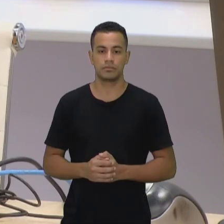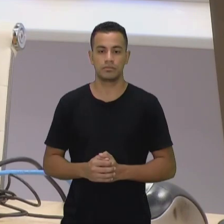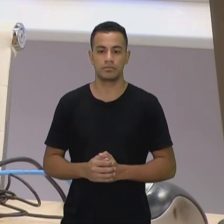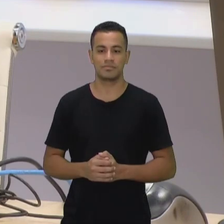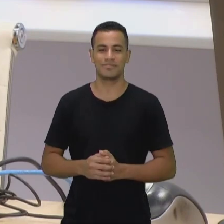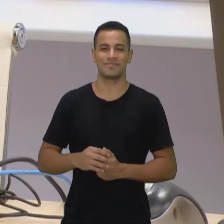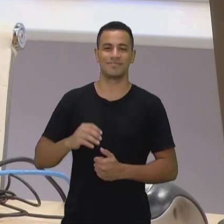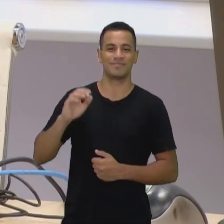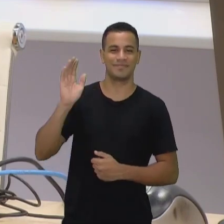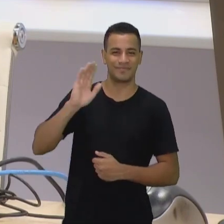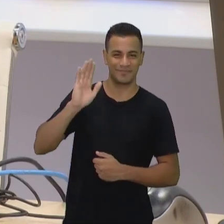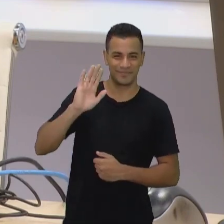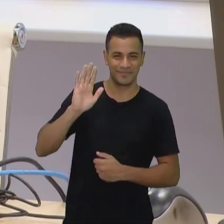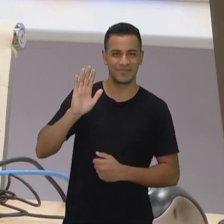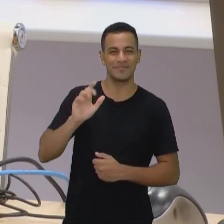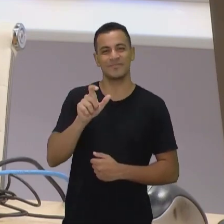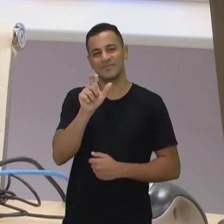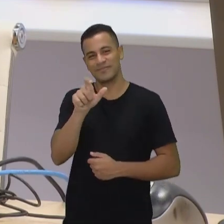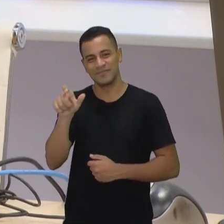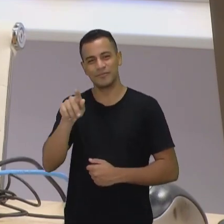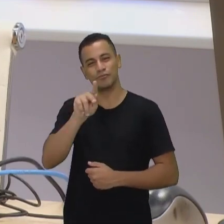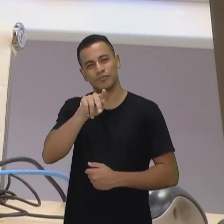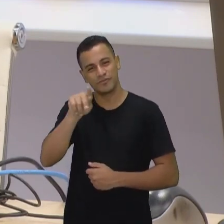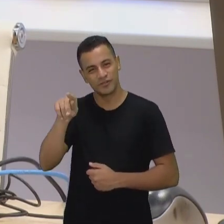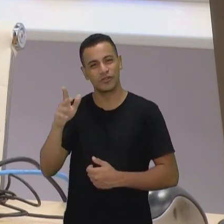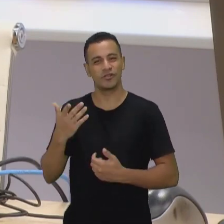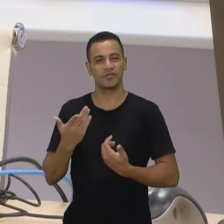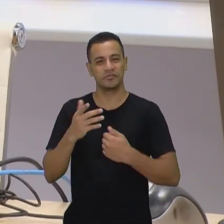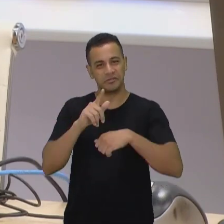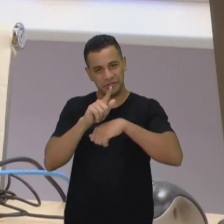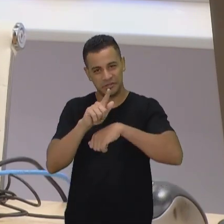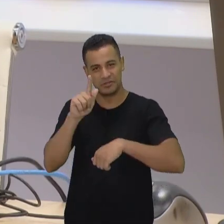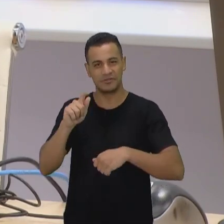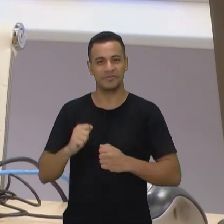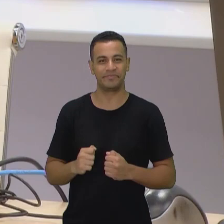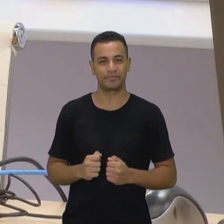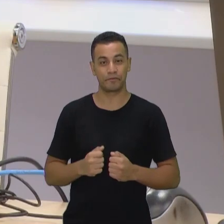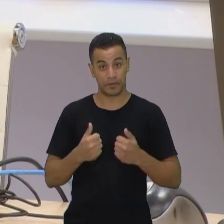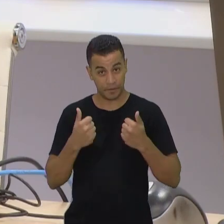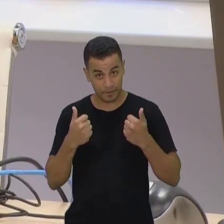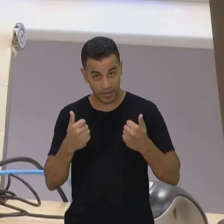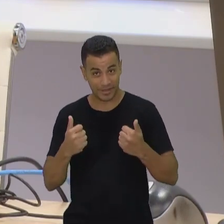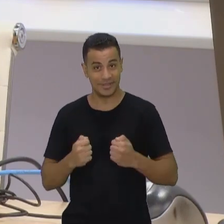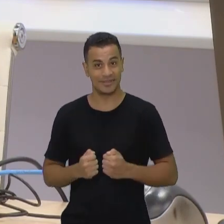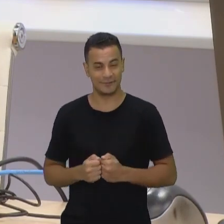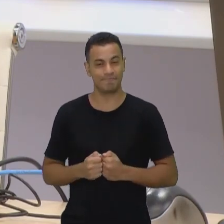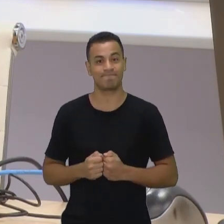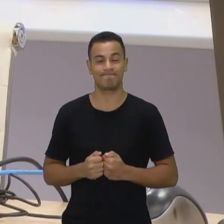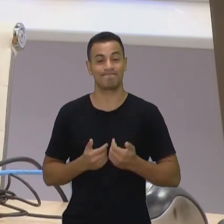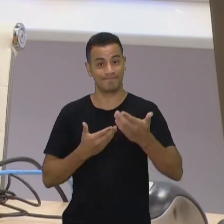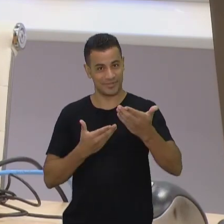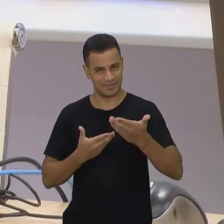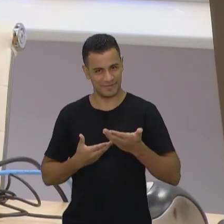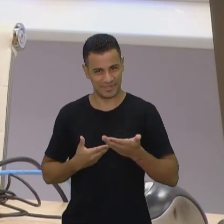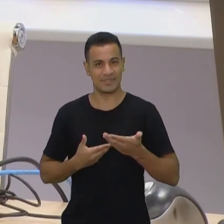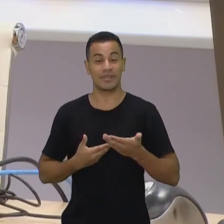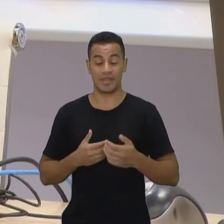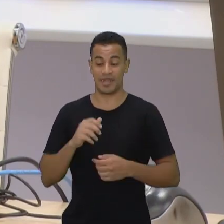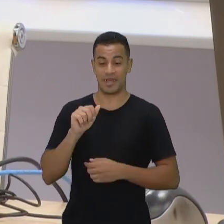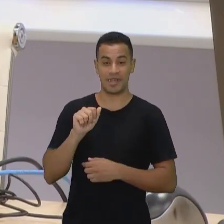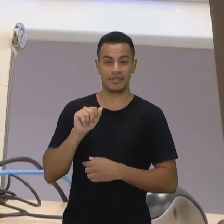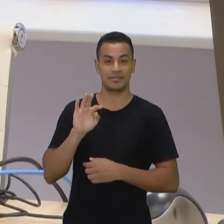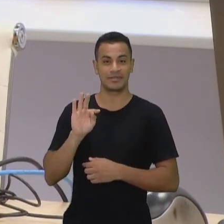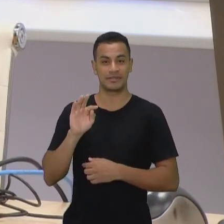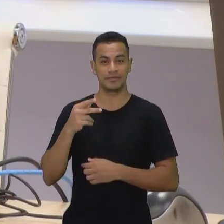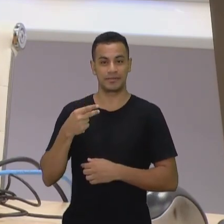Olá, professores, gestores, tudo bem com vocês? Sejam bem-vindos a mais um ATPC da